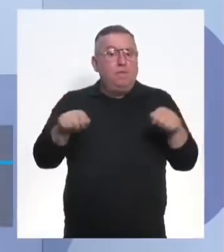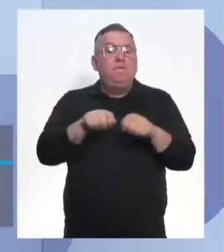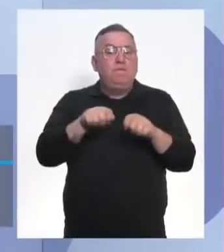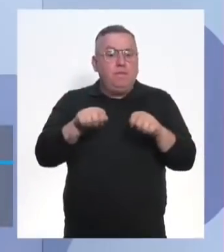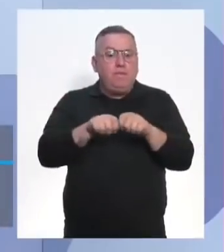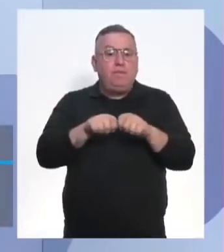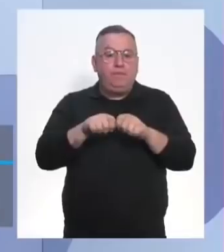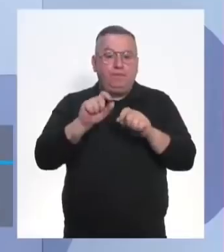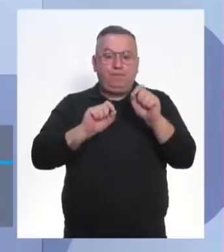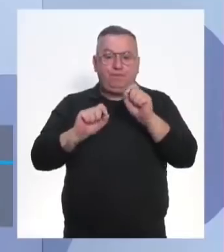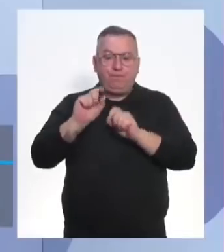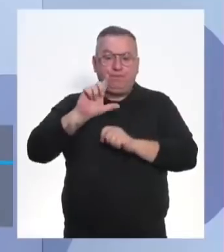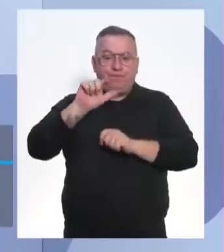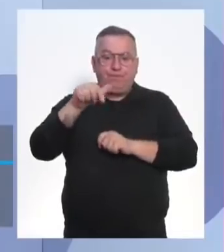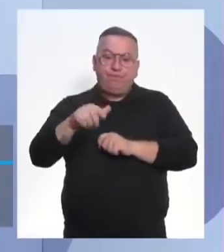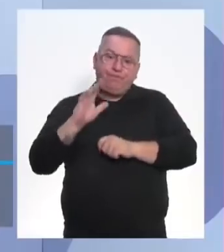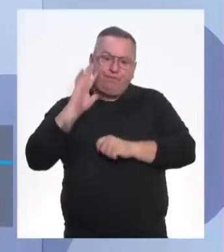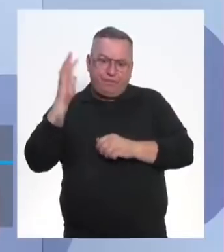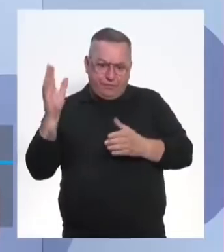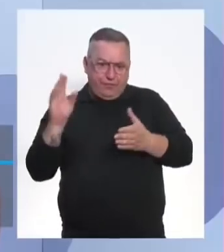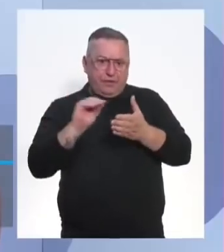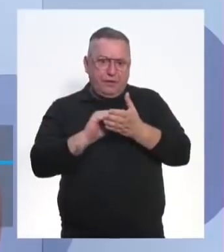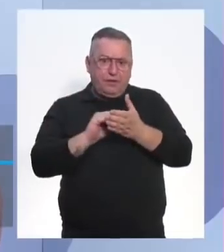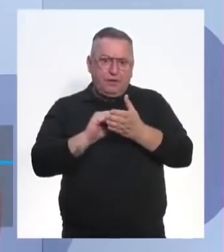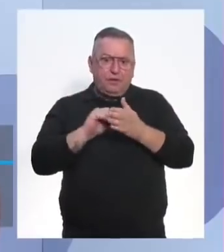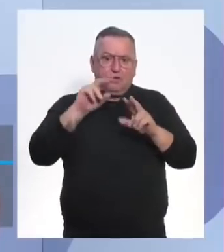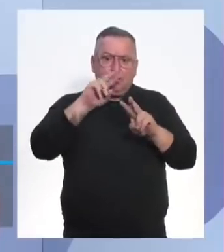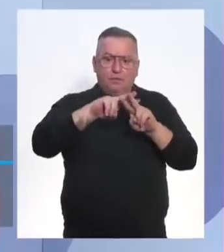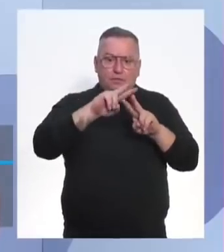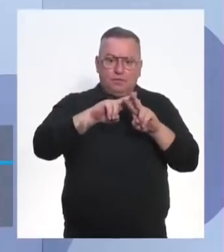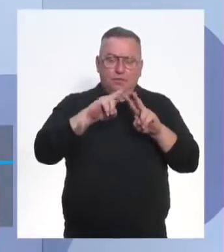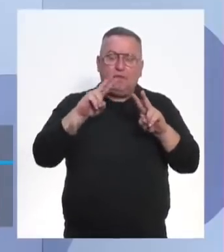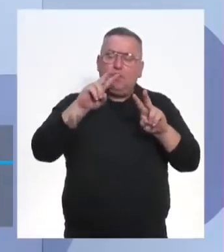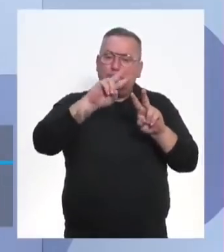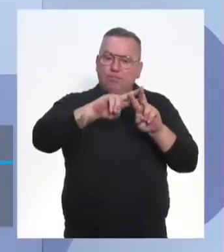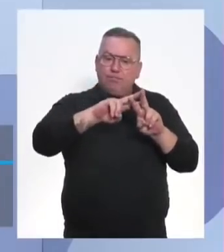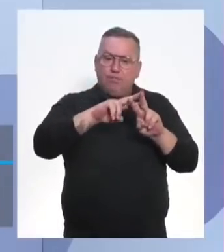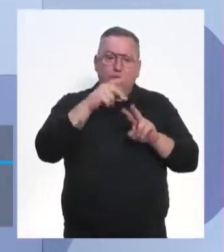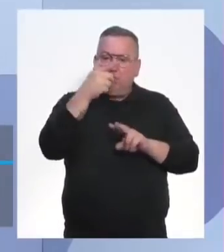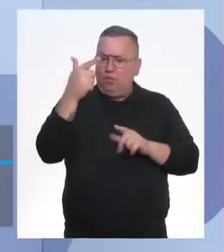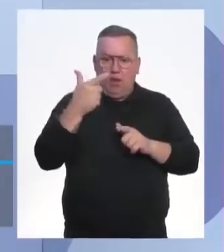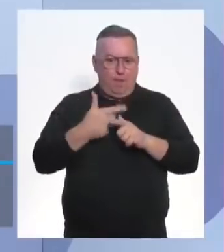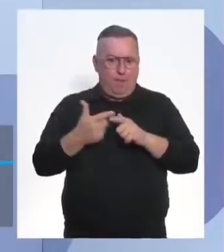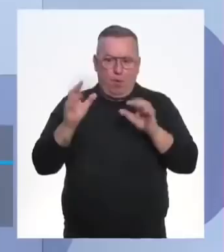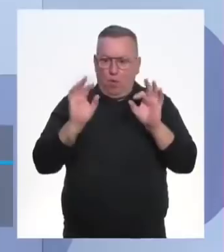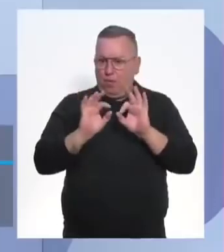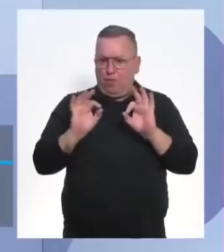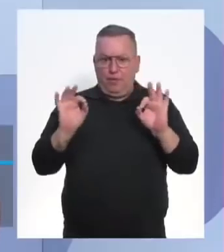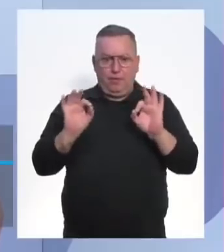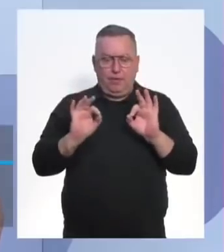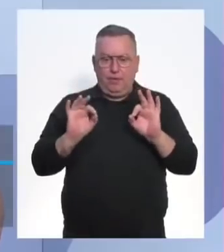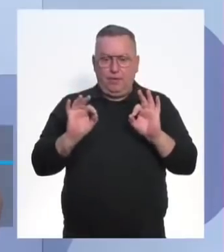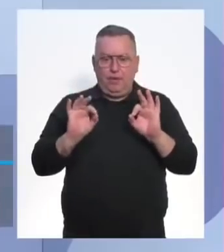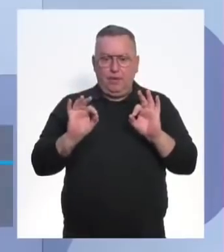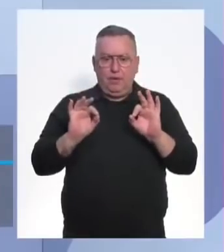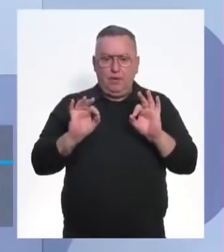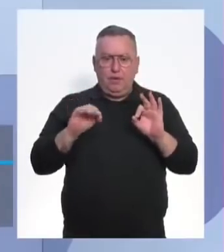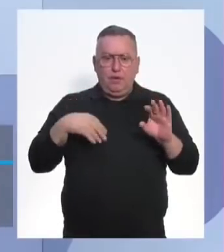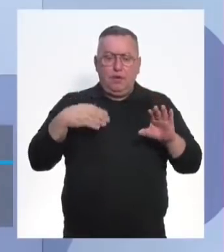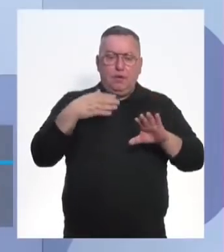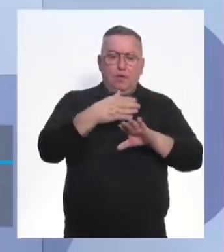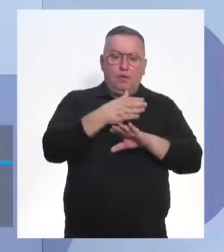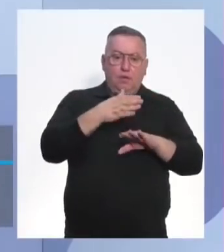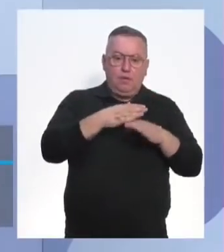as missões e, de repente, colocar lá na rede social marcando as hashtags, não tem problema, tá bom? Não vai entrar como